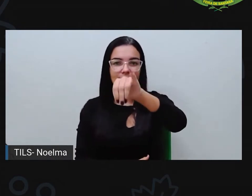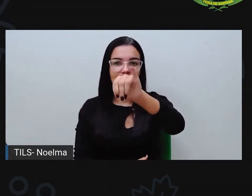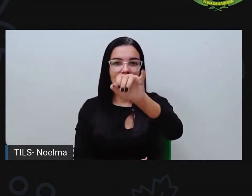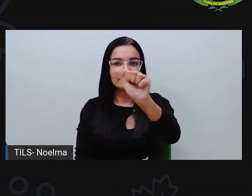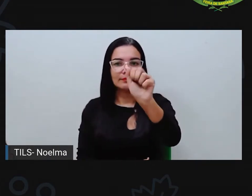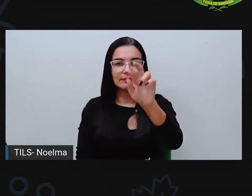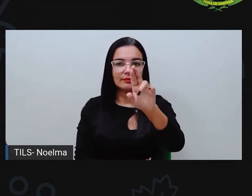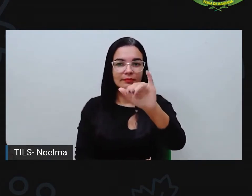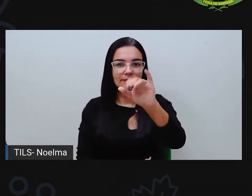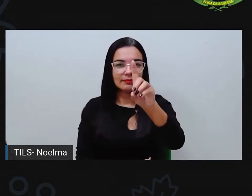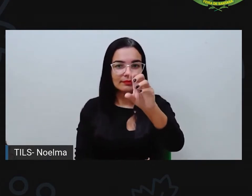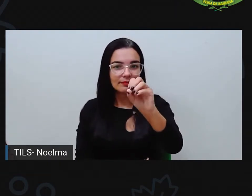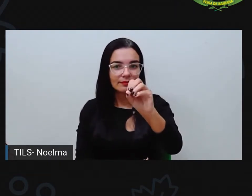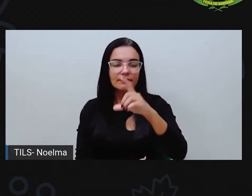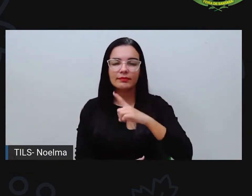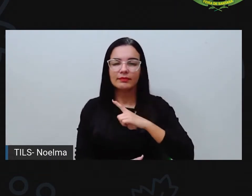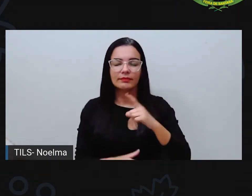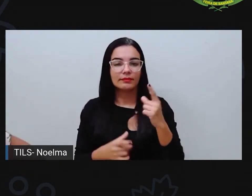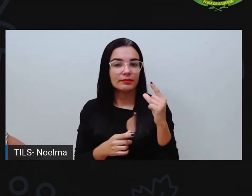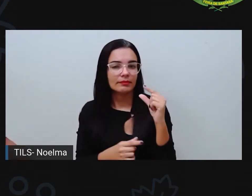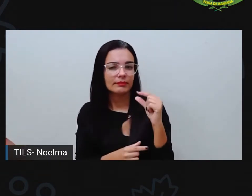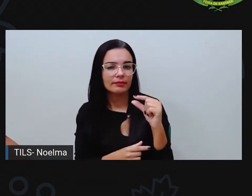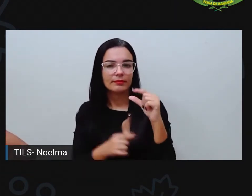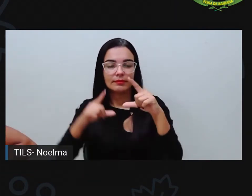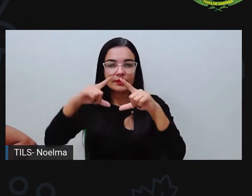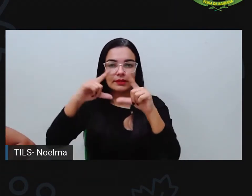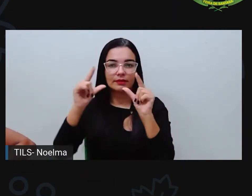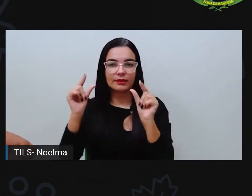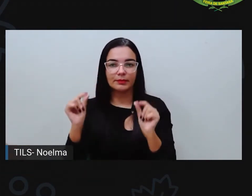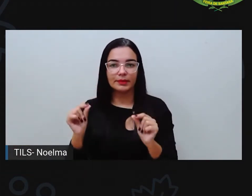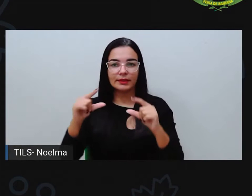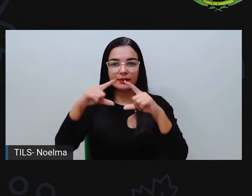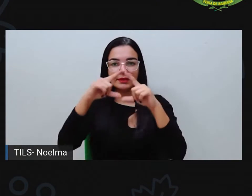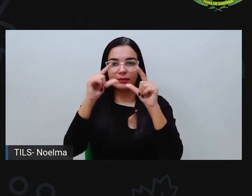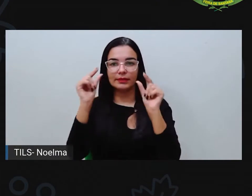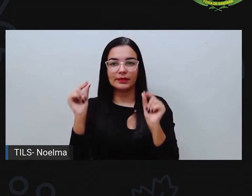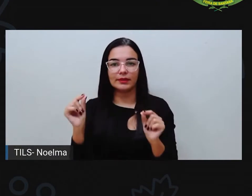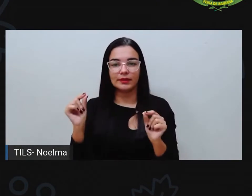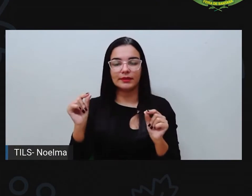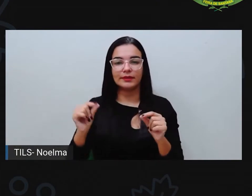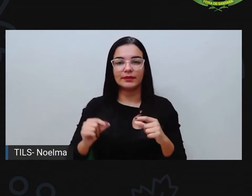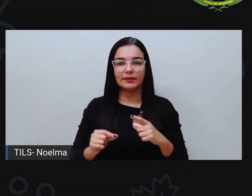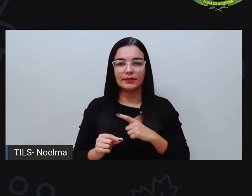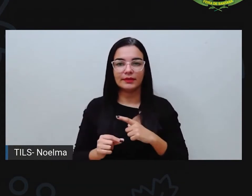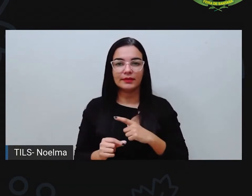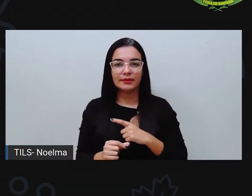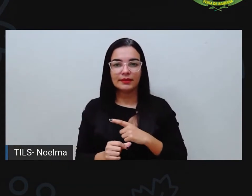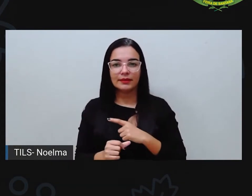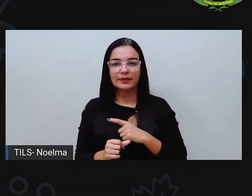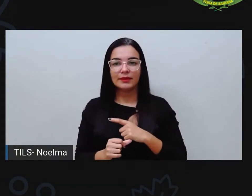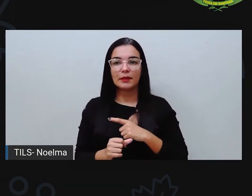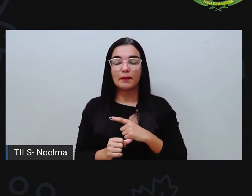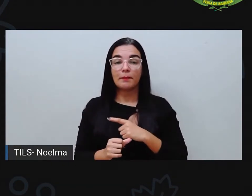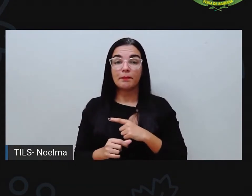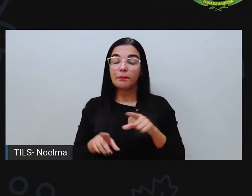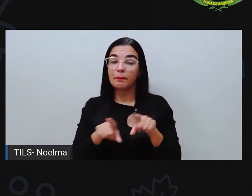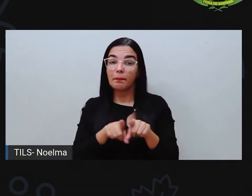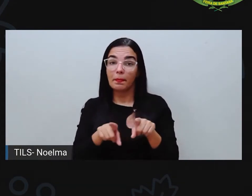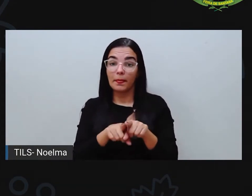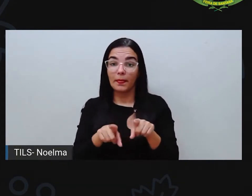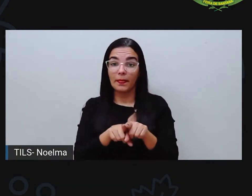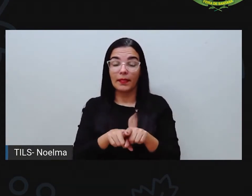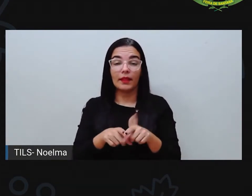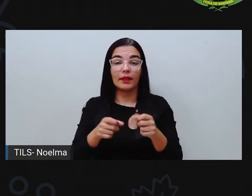que são adaptadas devido, aos períodos de seca, que são bastante intensas, além de apresentar também